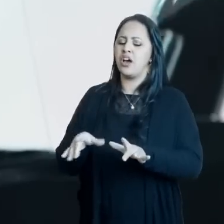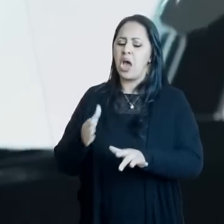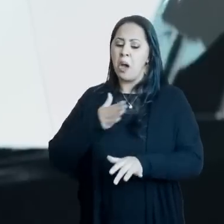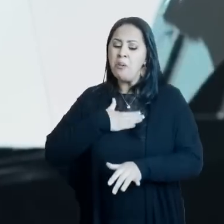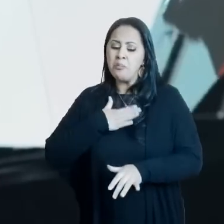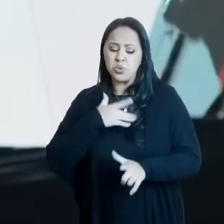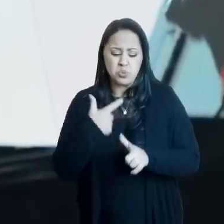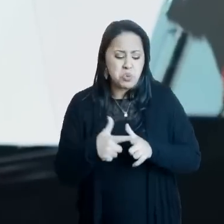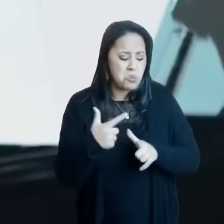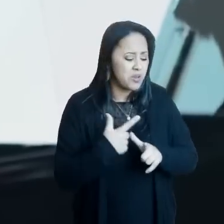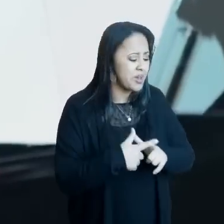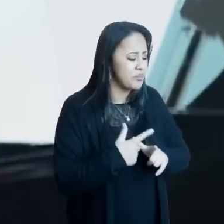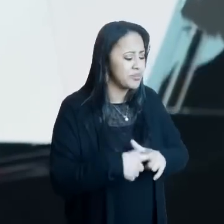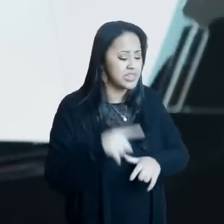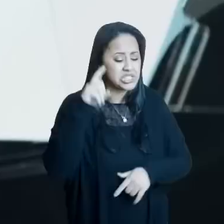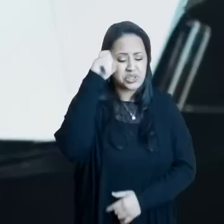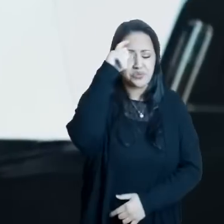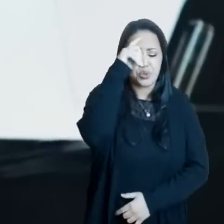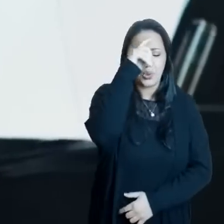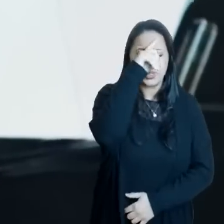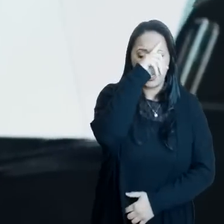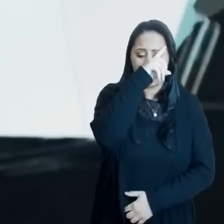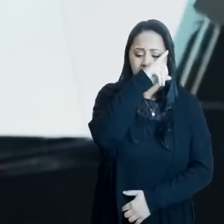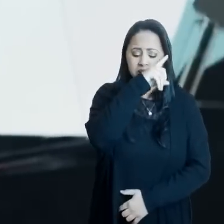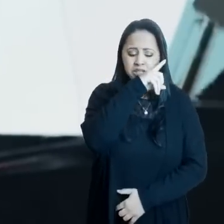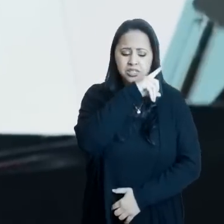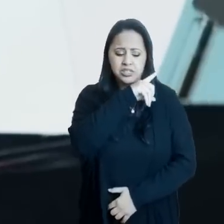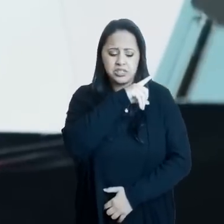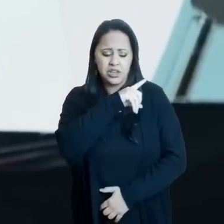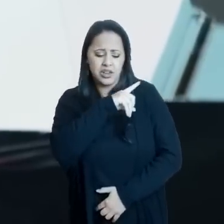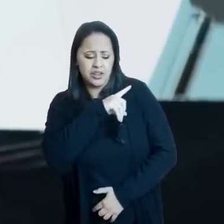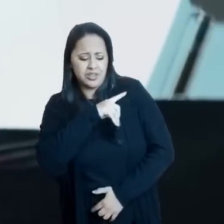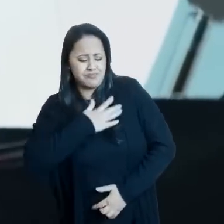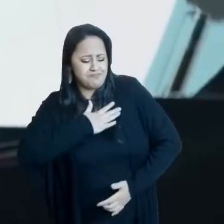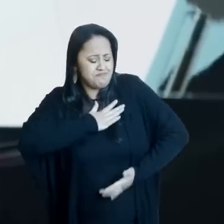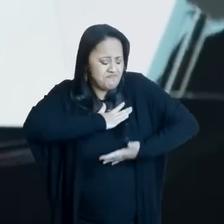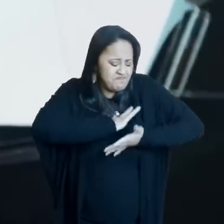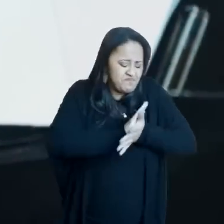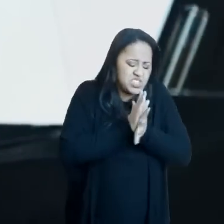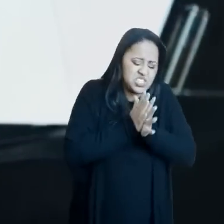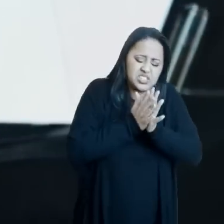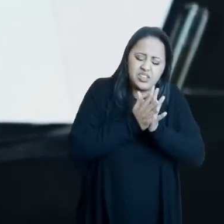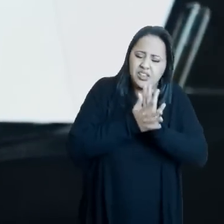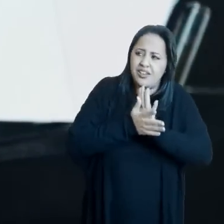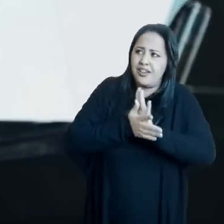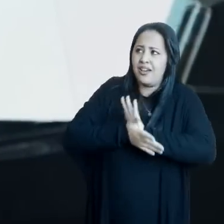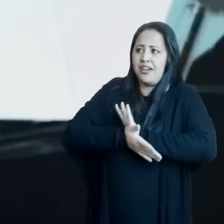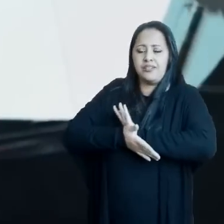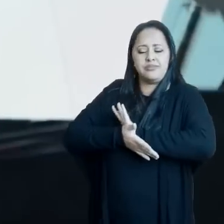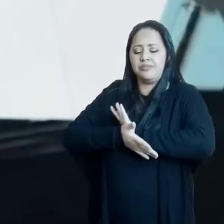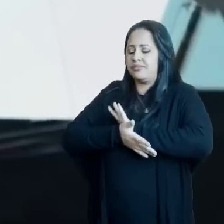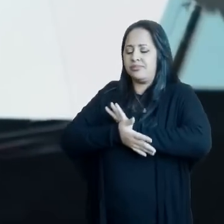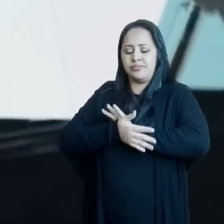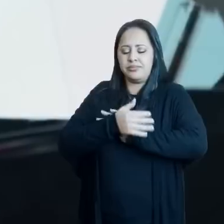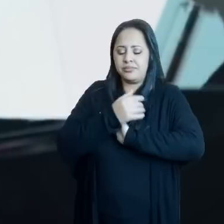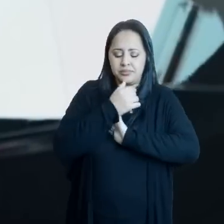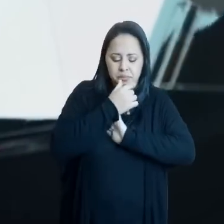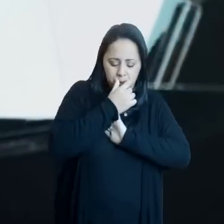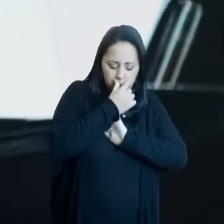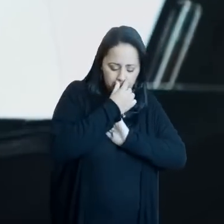Essa luta me matar, o desespero me tomar.